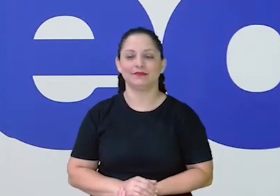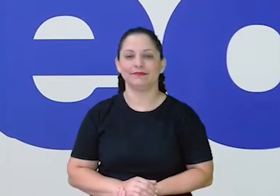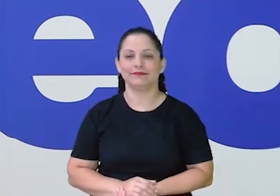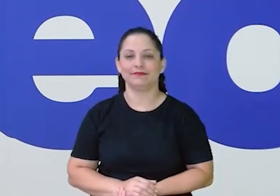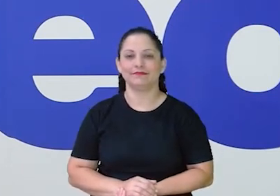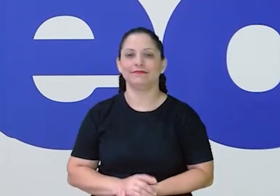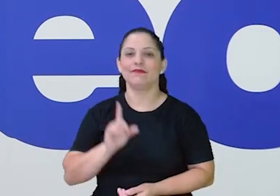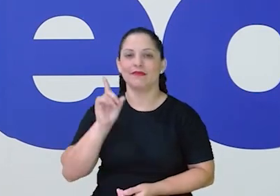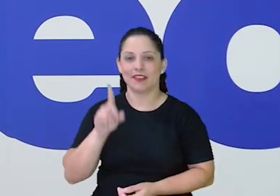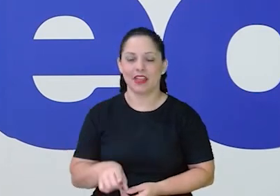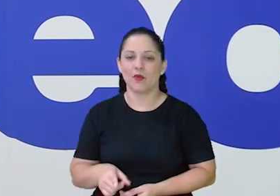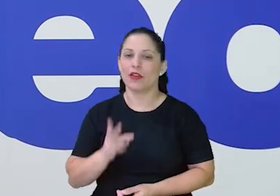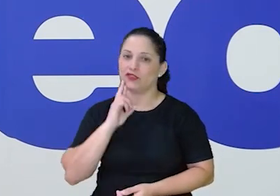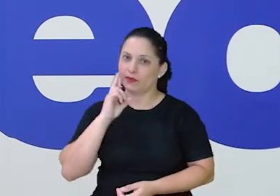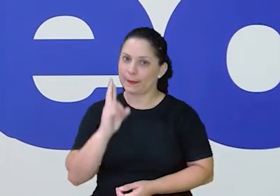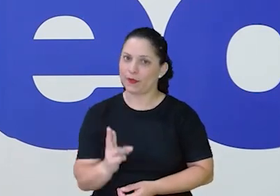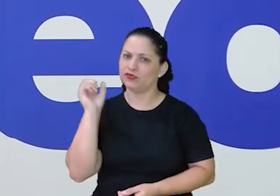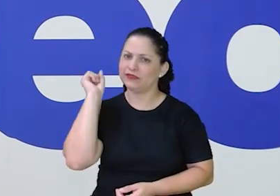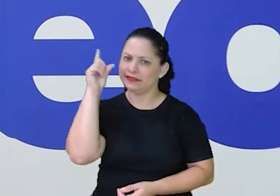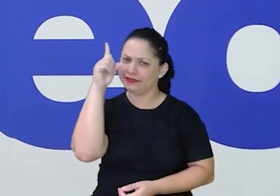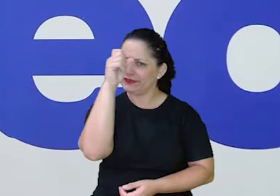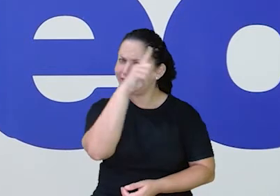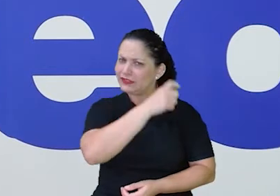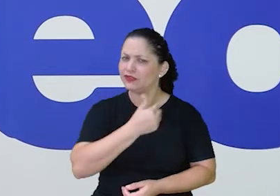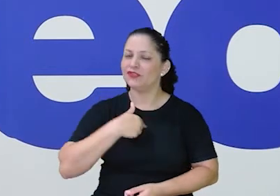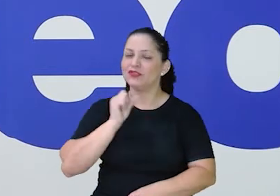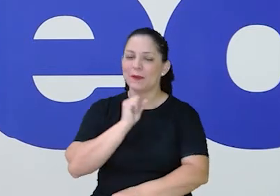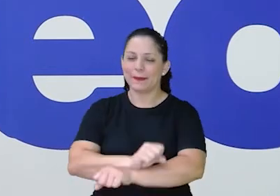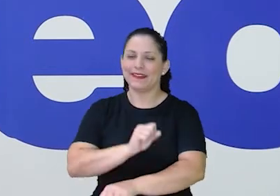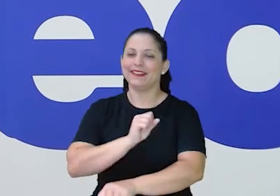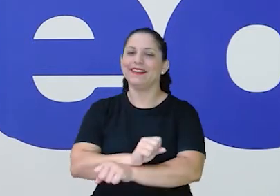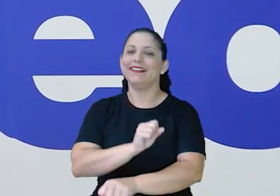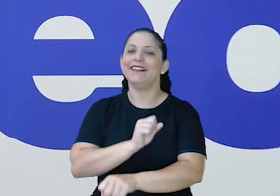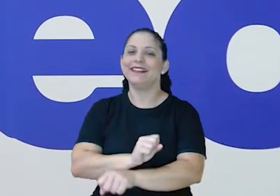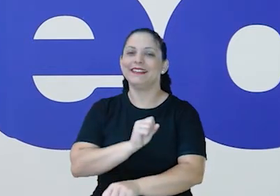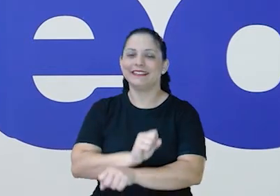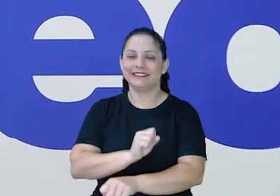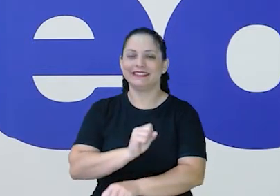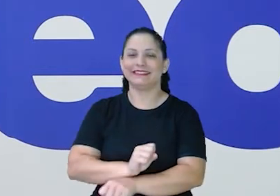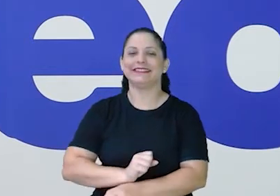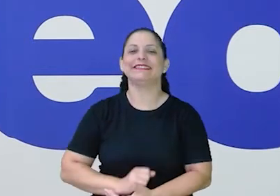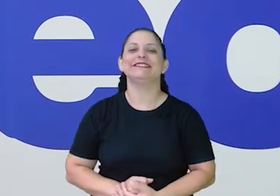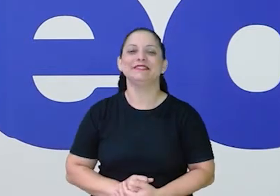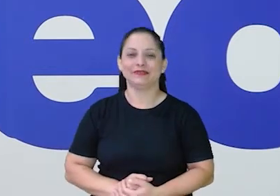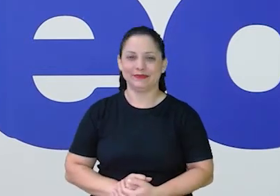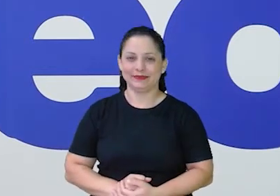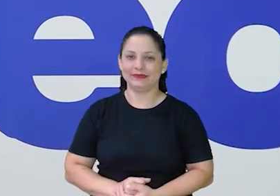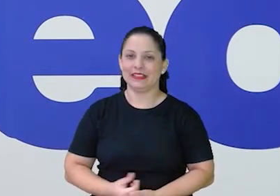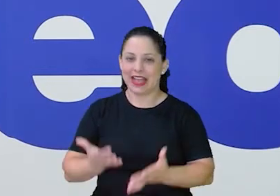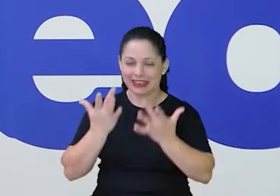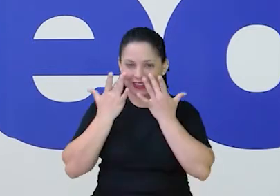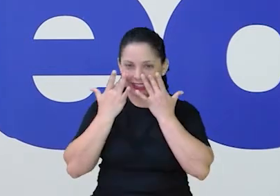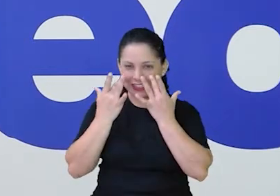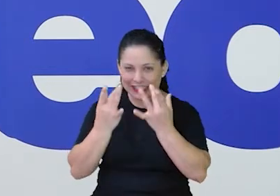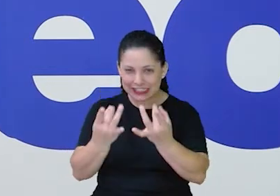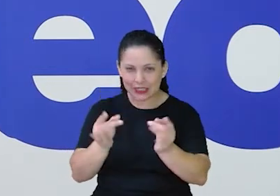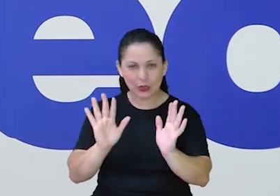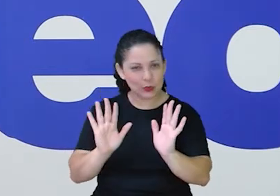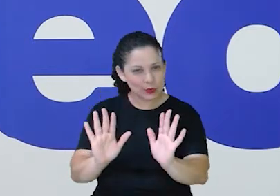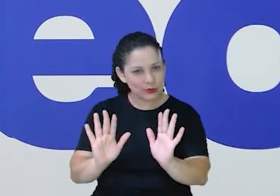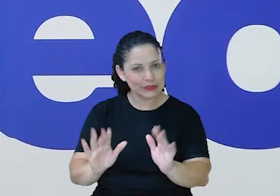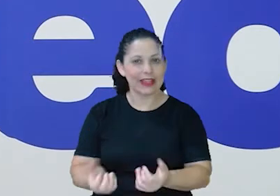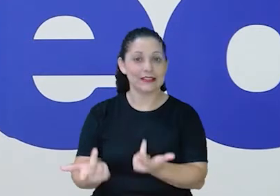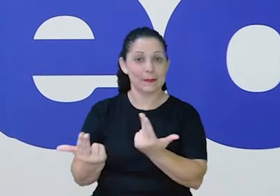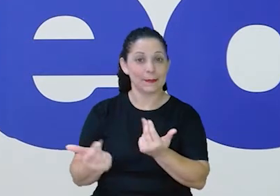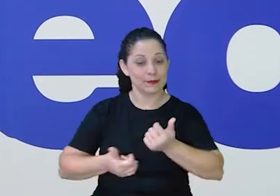é uma resposta assim difícil. Eu vou aguardar a sua aula para saber direitinho. Vou prestar atenção, assim como os que estão